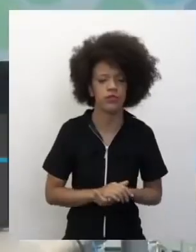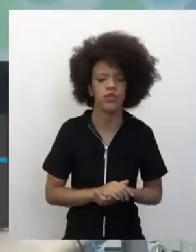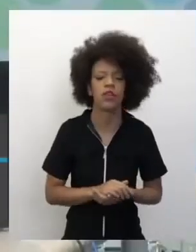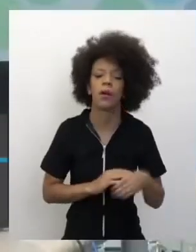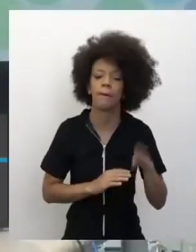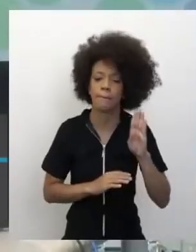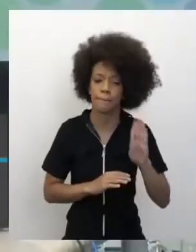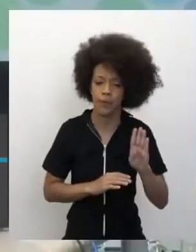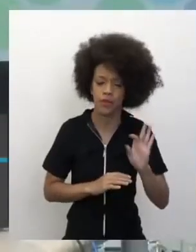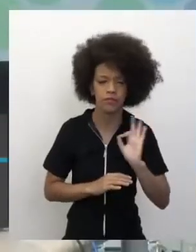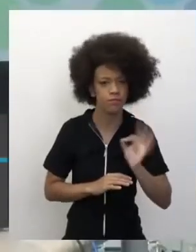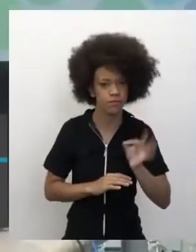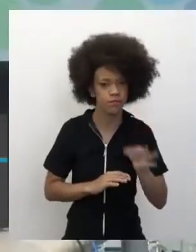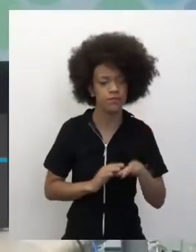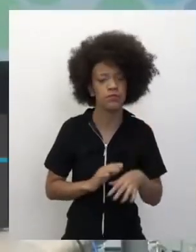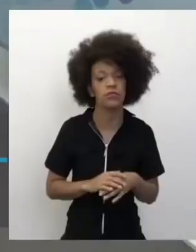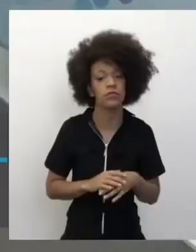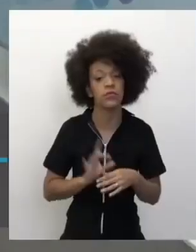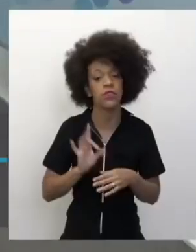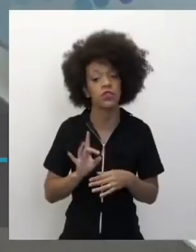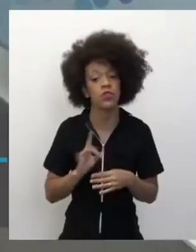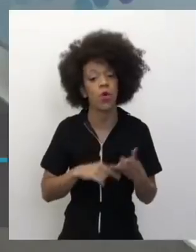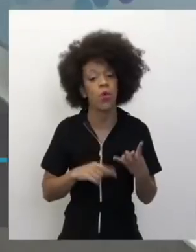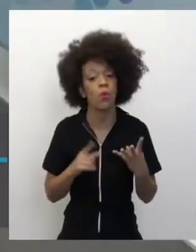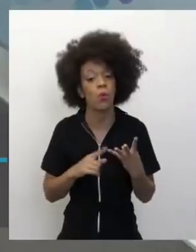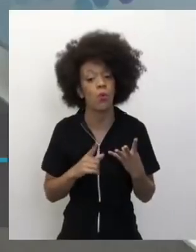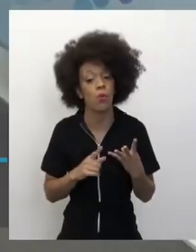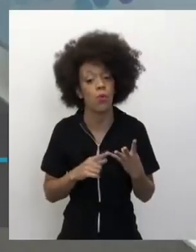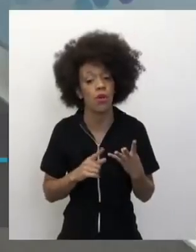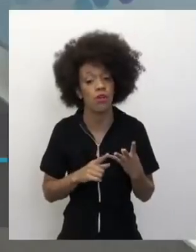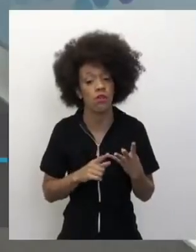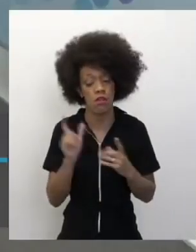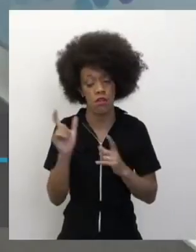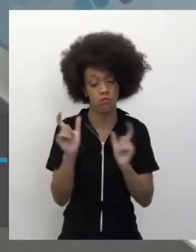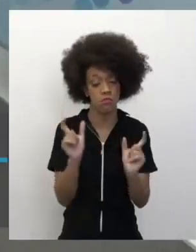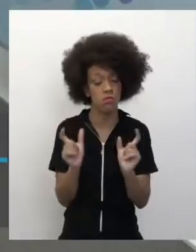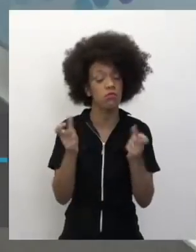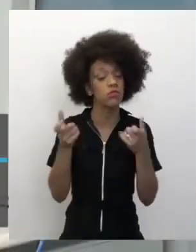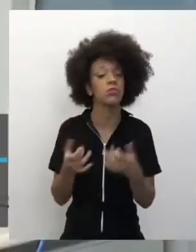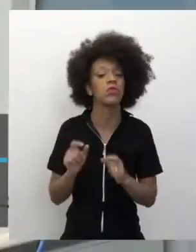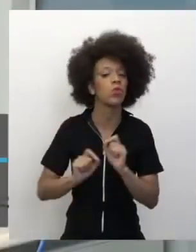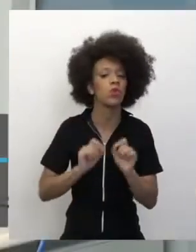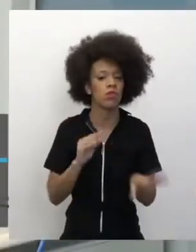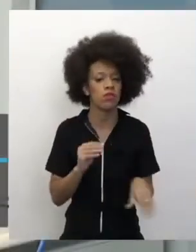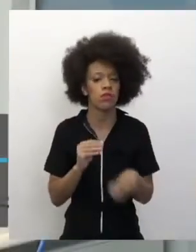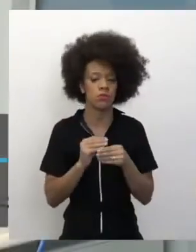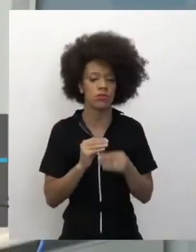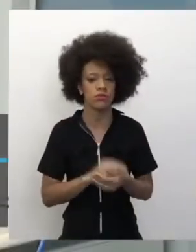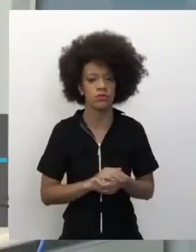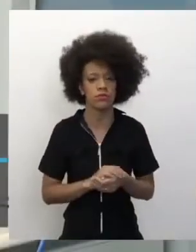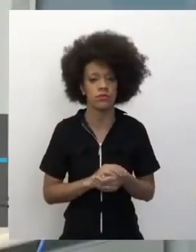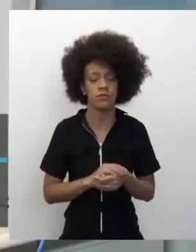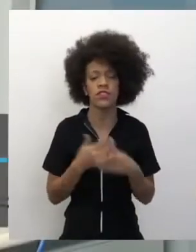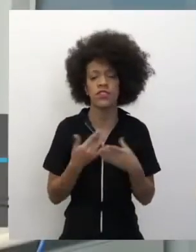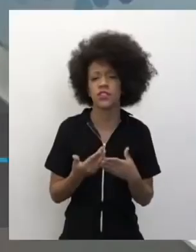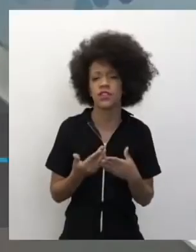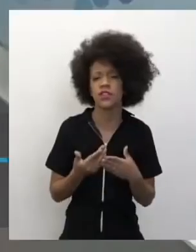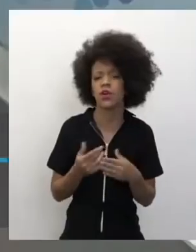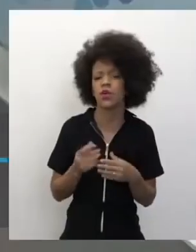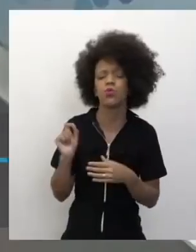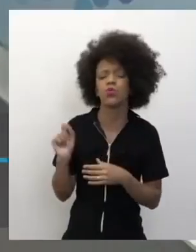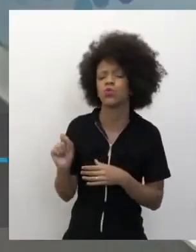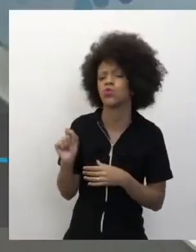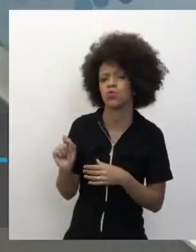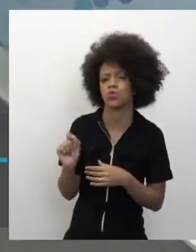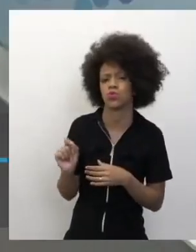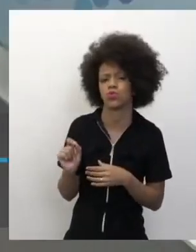B, isso. Só coloca 4, né? Essas palavras nomeiam o quê? Complementa aí. Isso. E elas nomeiam o quê, essas